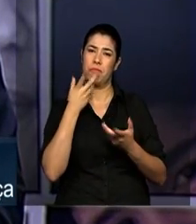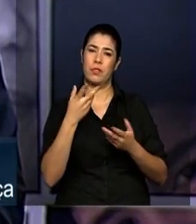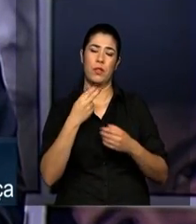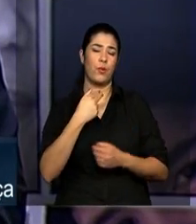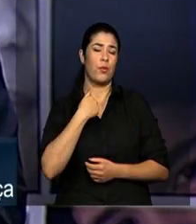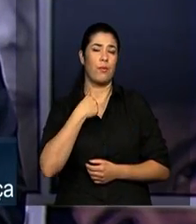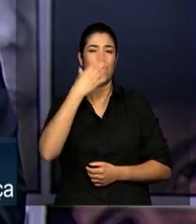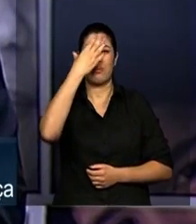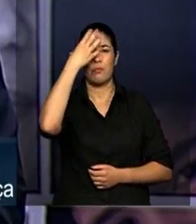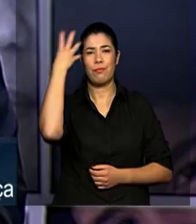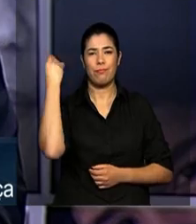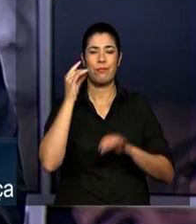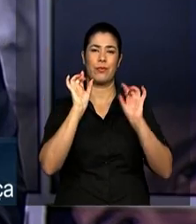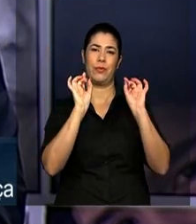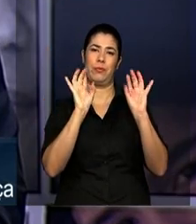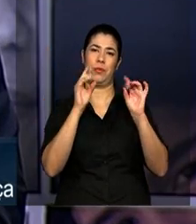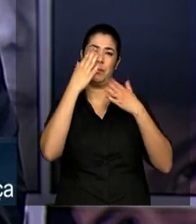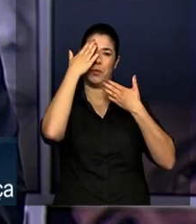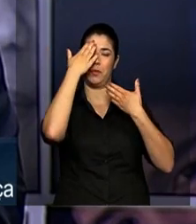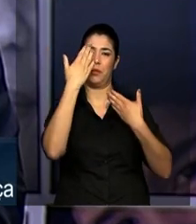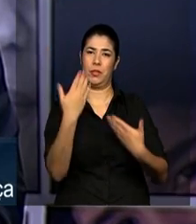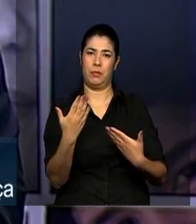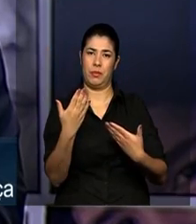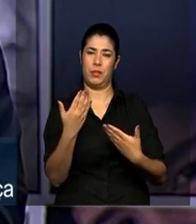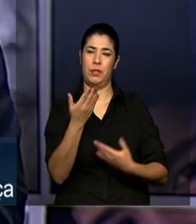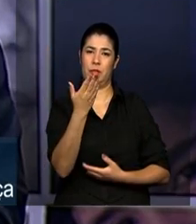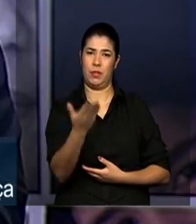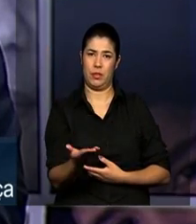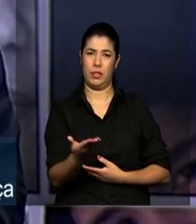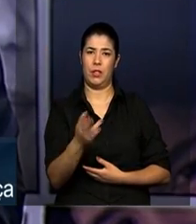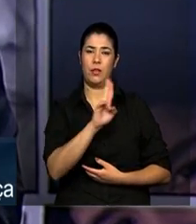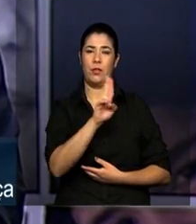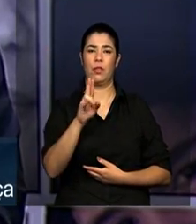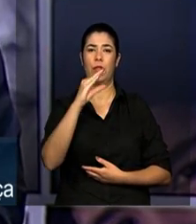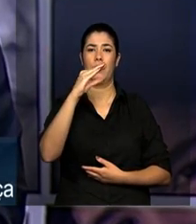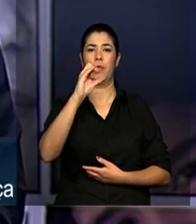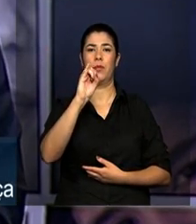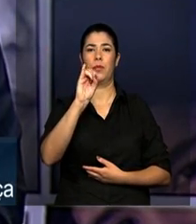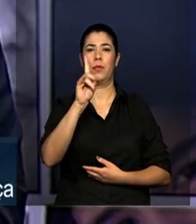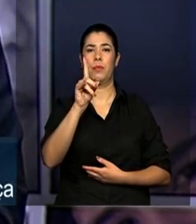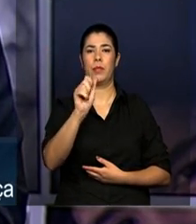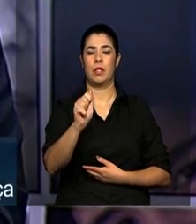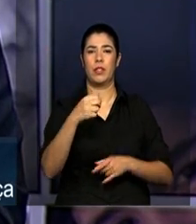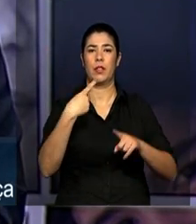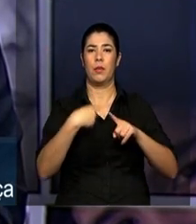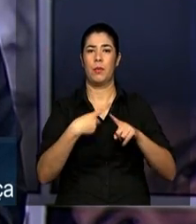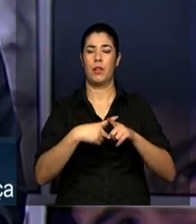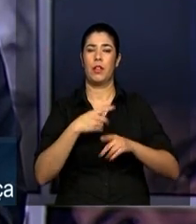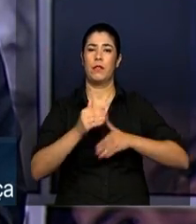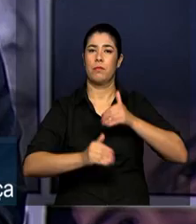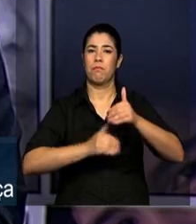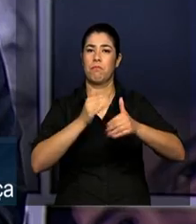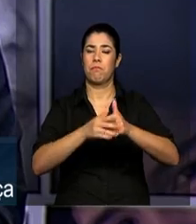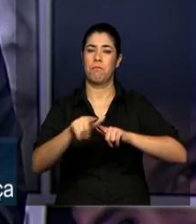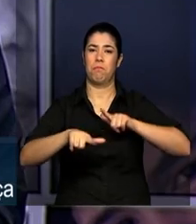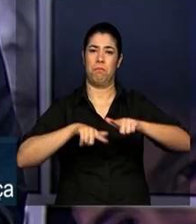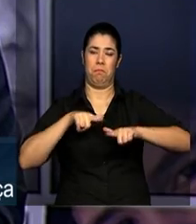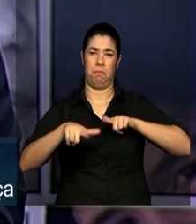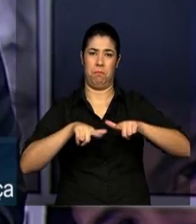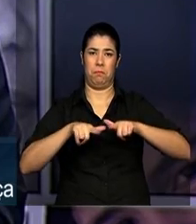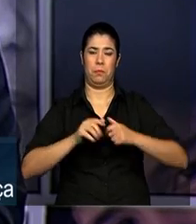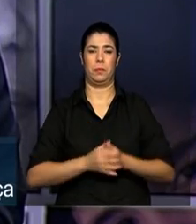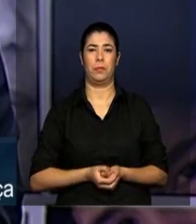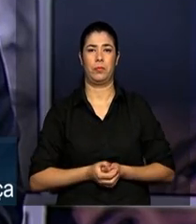um agradecimento especial a você, Cida, por todo esse trabalho.